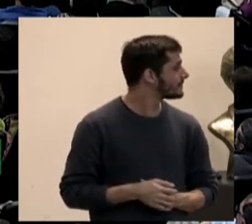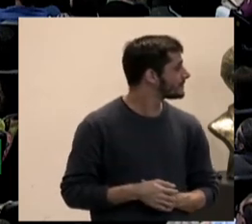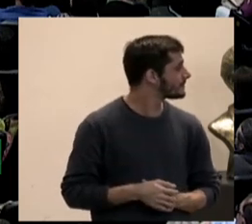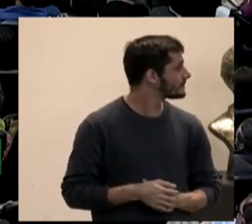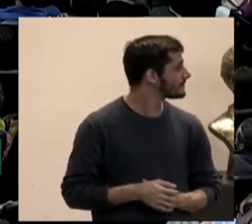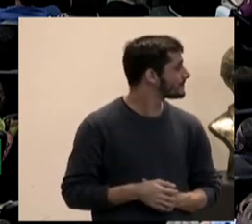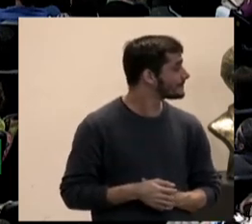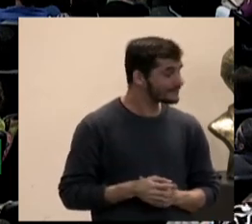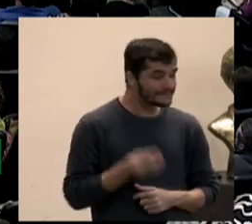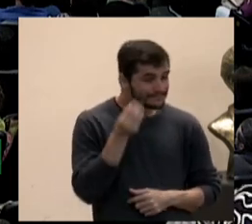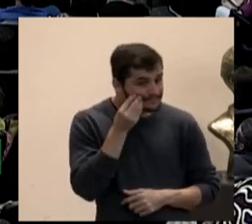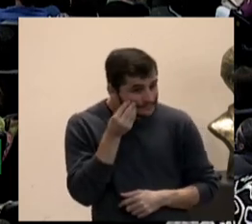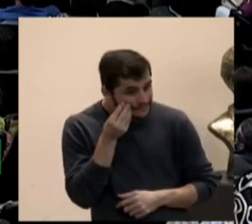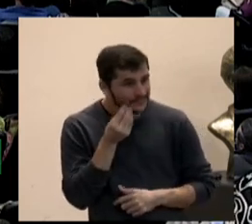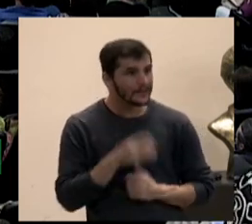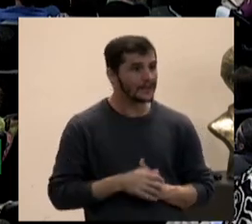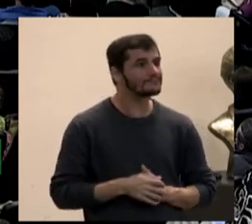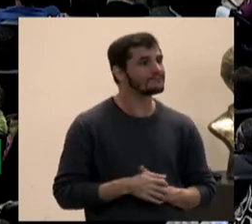Alô? Ah, agora sim.